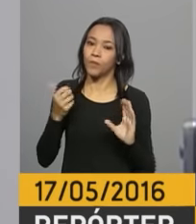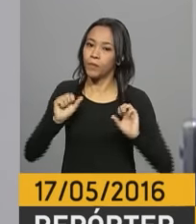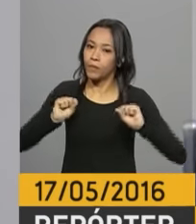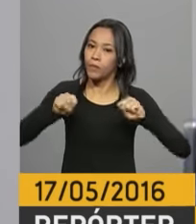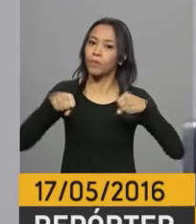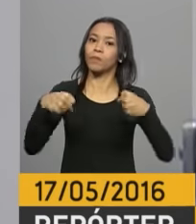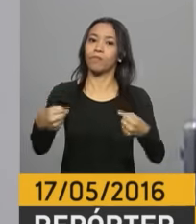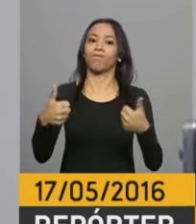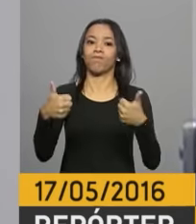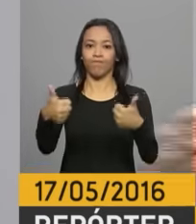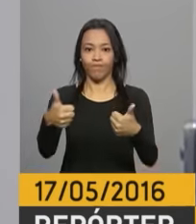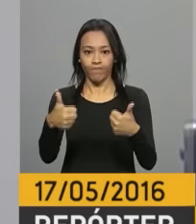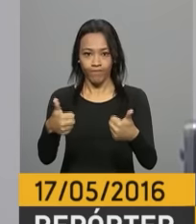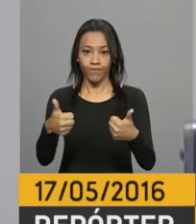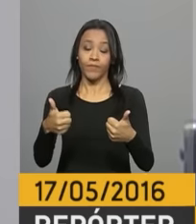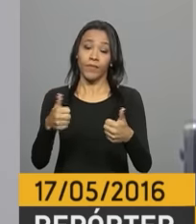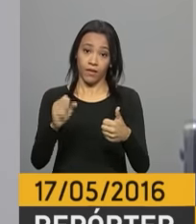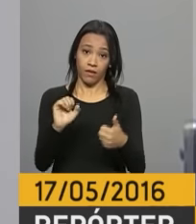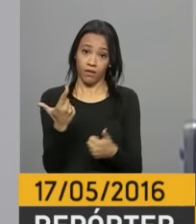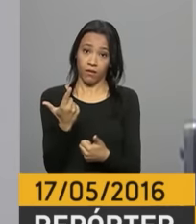factivelmente resolvida. Evidentemente que